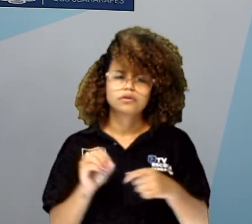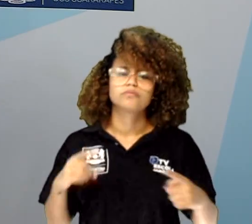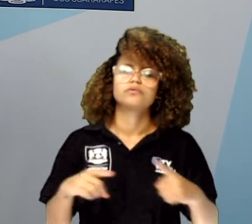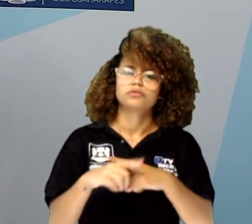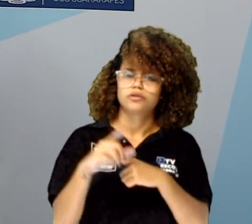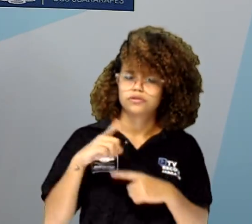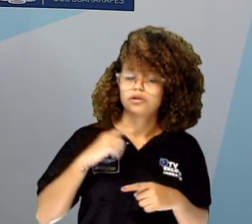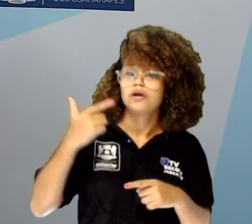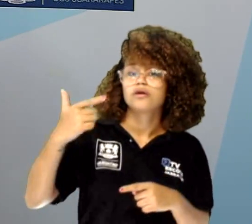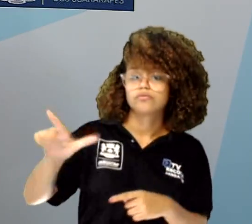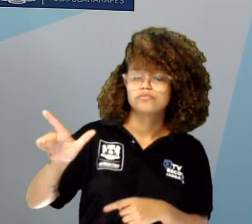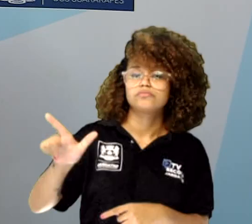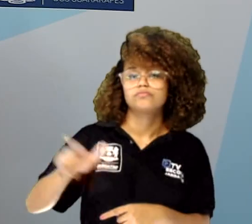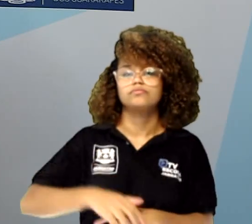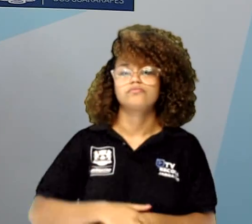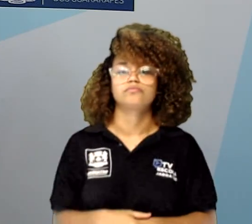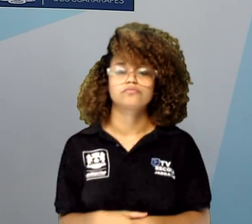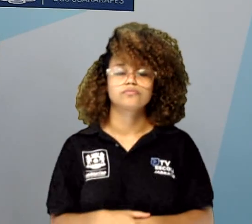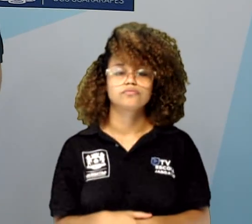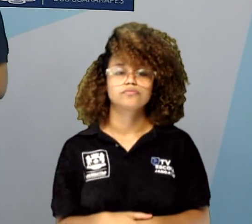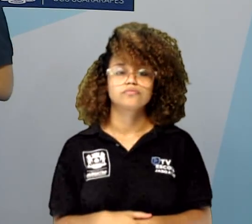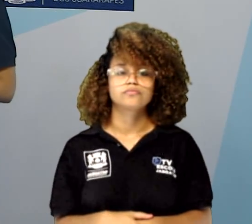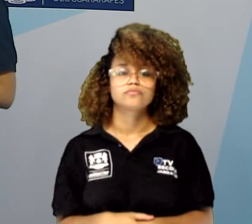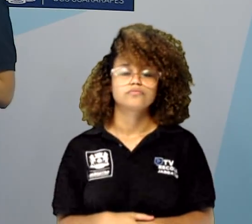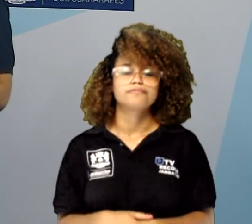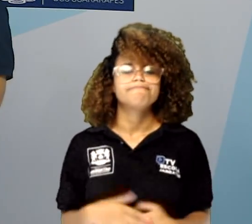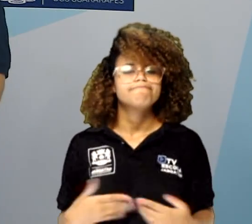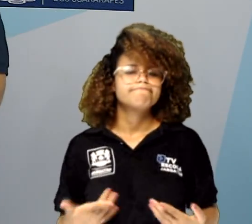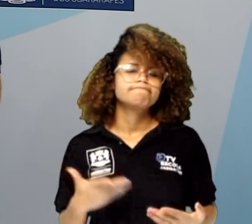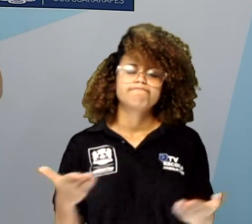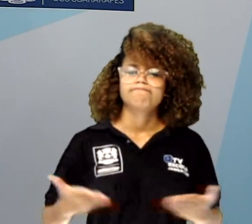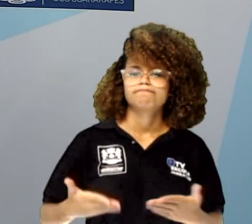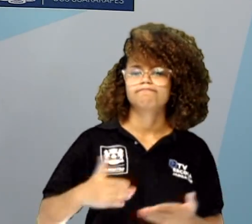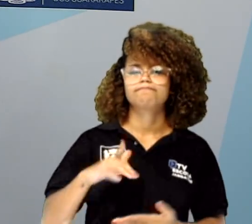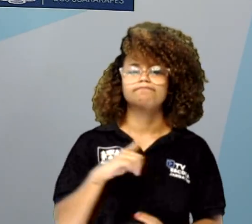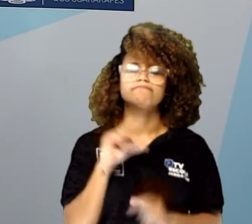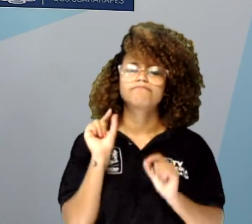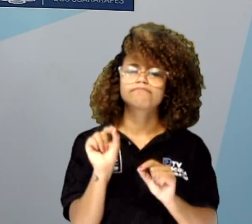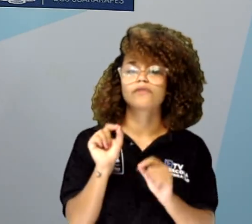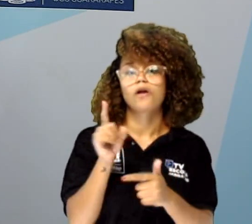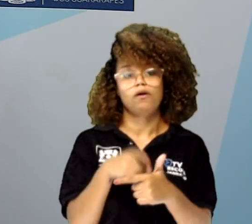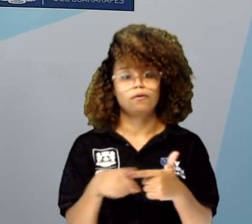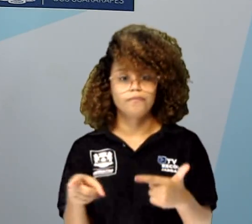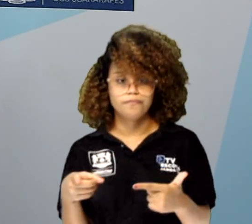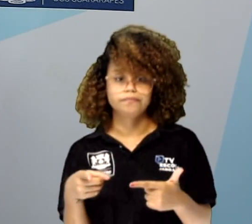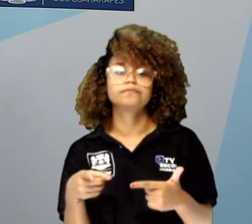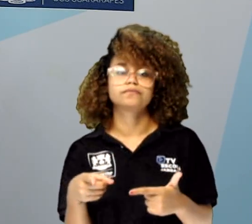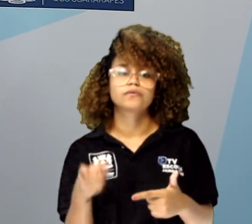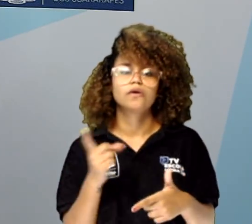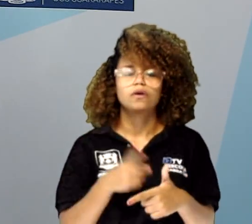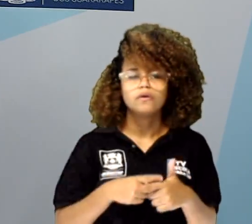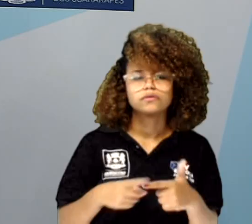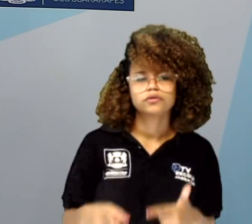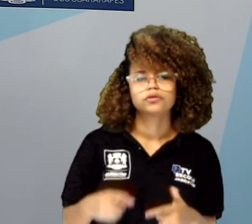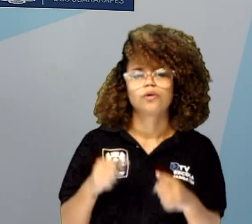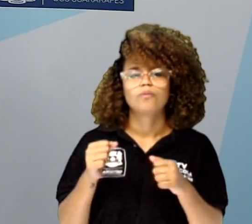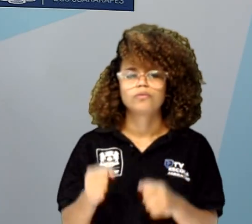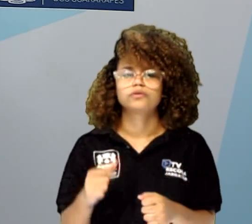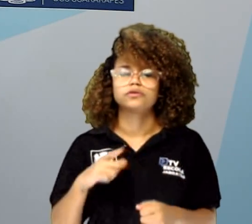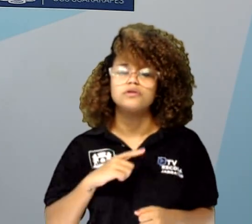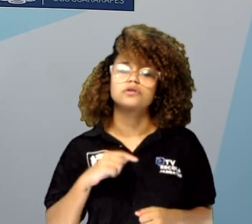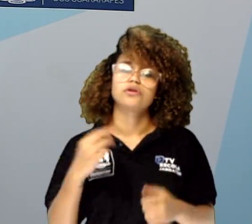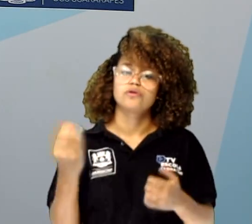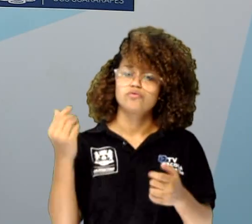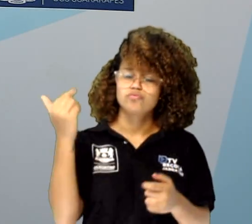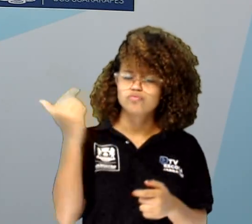as próximas. E aí, a gente tem agora a divisão, né? No caso da divisão, eu tenho aqui 2